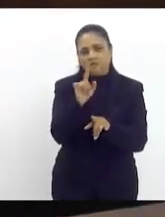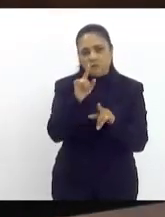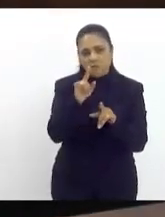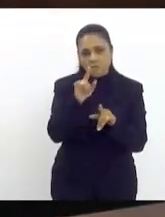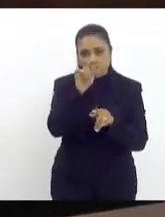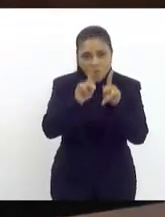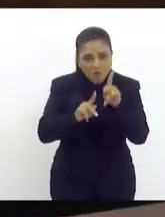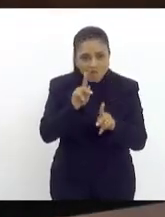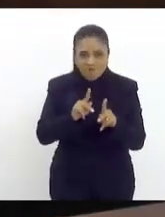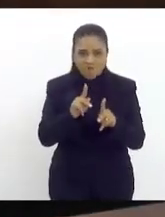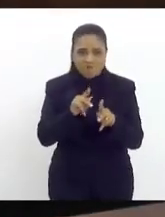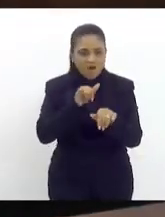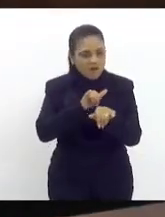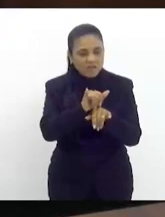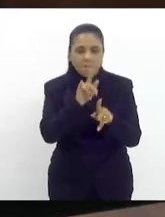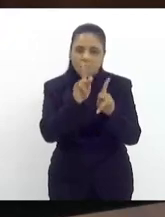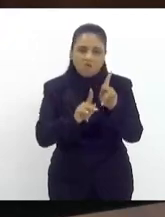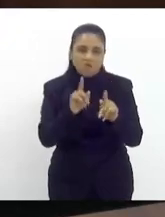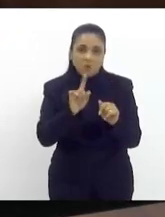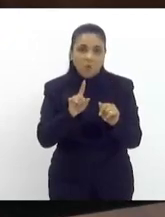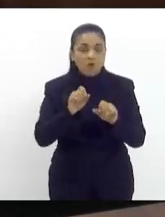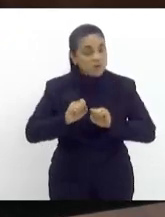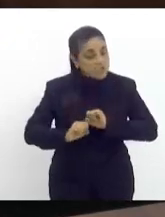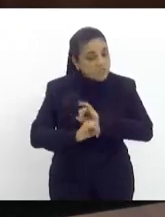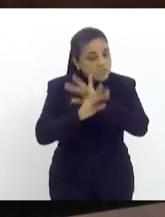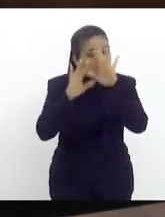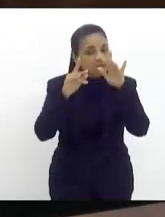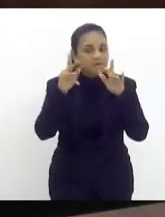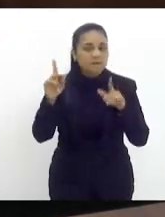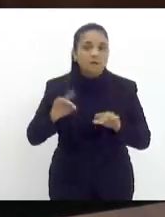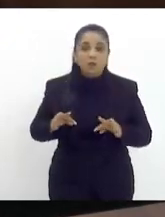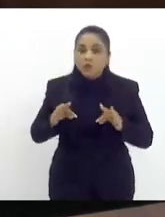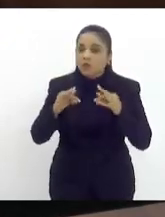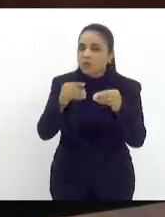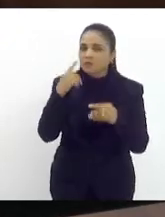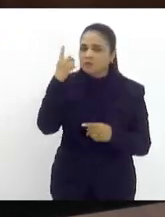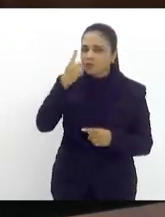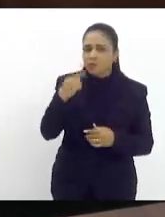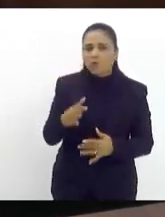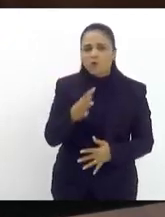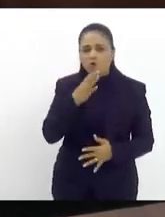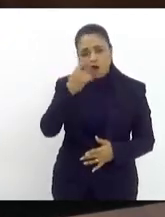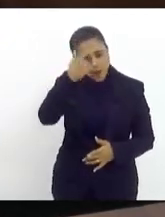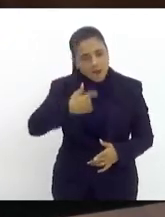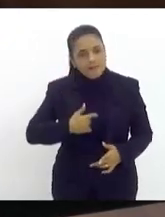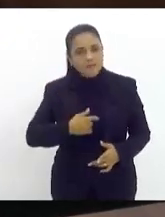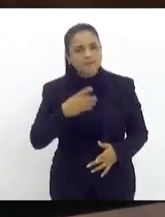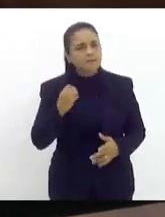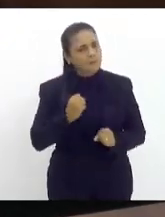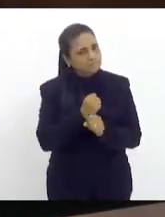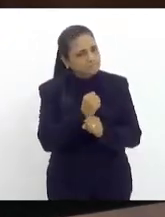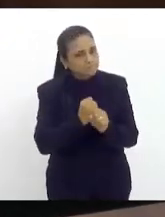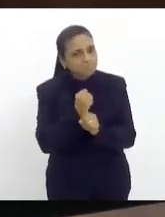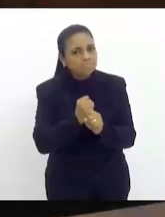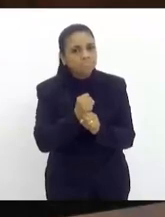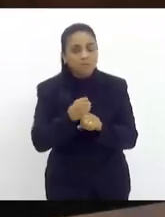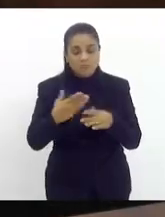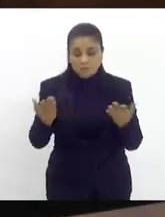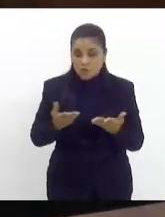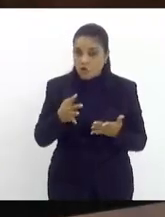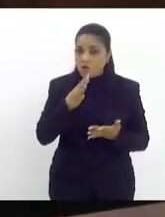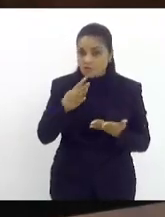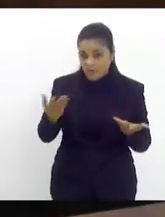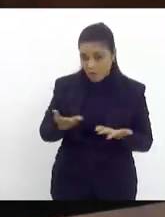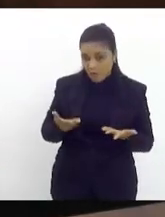queria esclarecer isso a todos os deputados aqui na casa, todos, que me conhecem há bastante tempo, e os que estão me conhecendo agora na